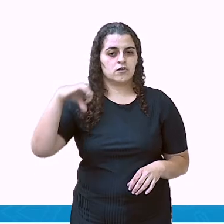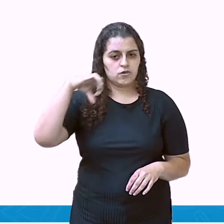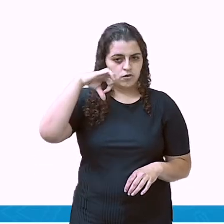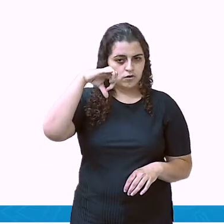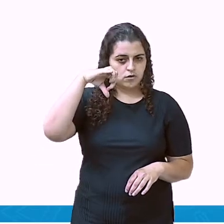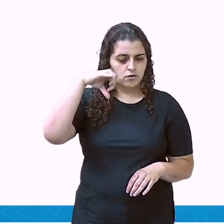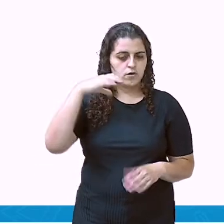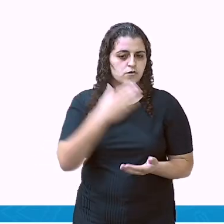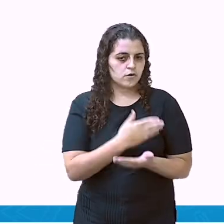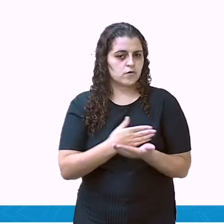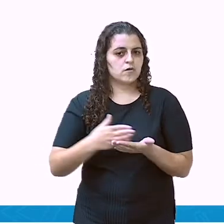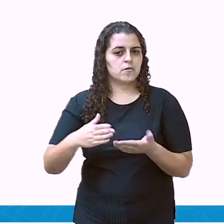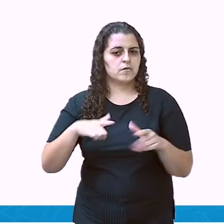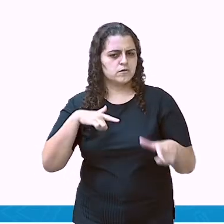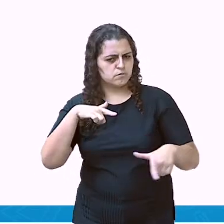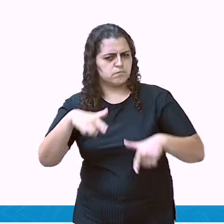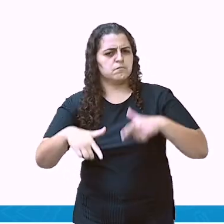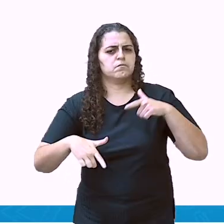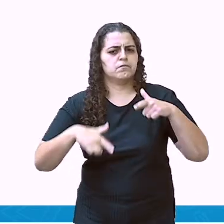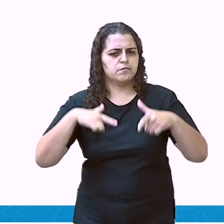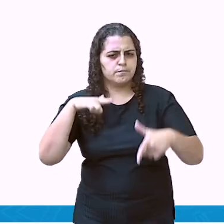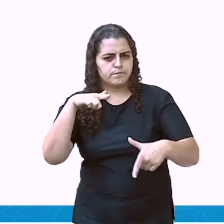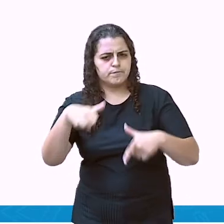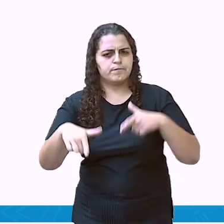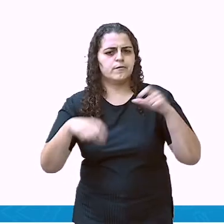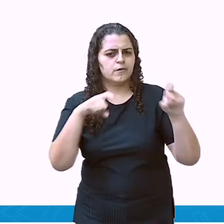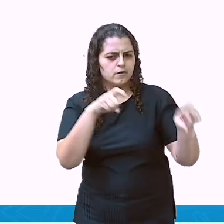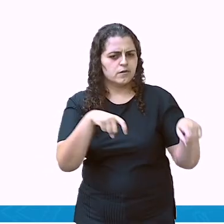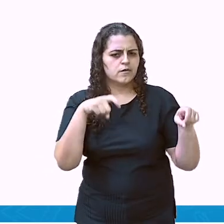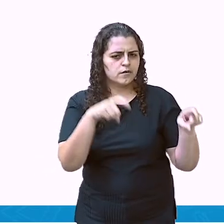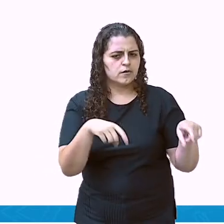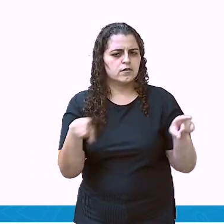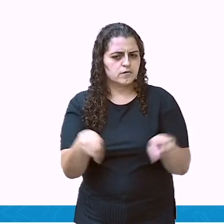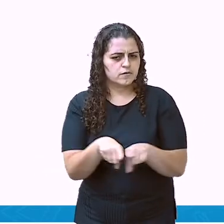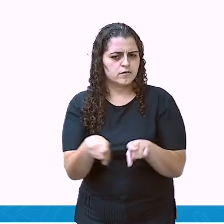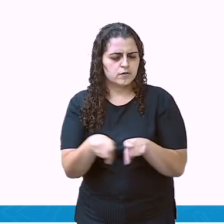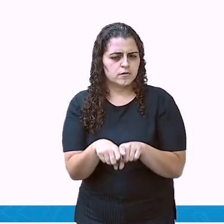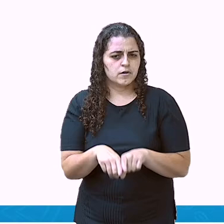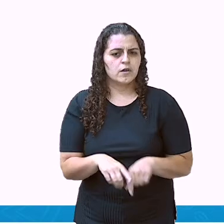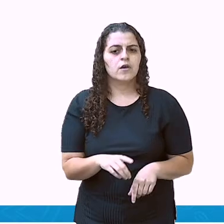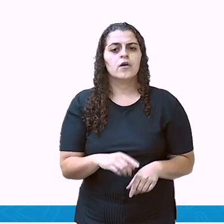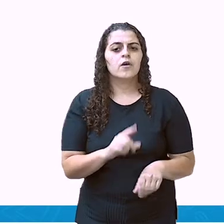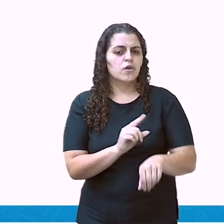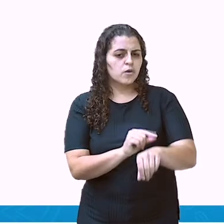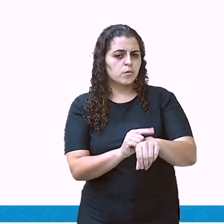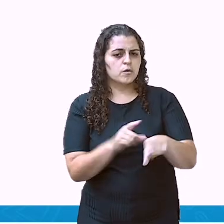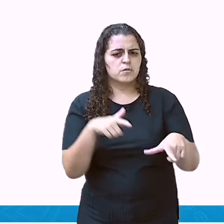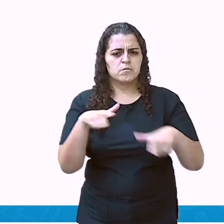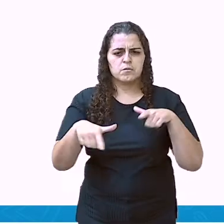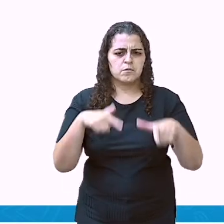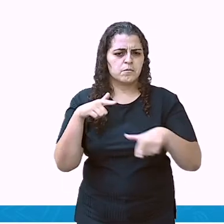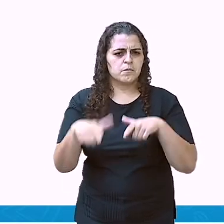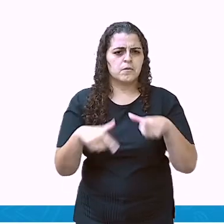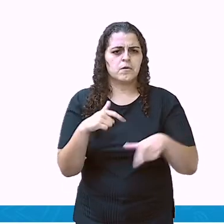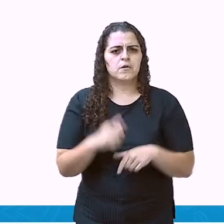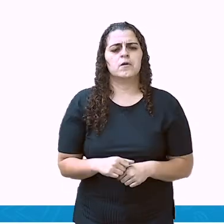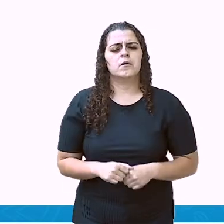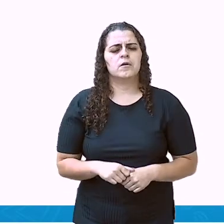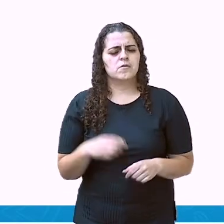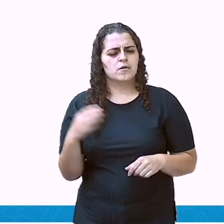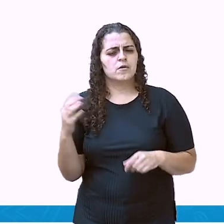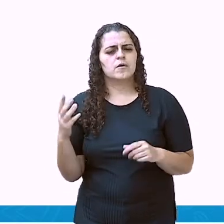de idade, já começavam a trabalhar também. E a jornada de trabalho era muito grande.